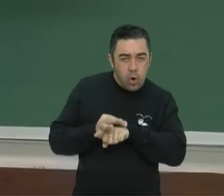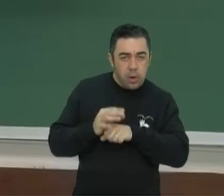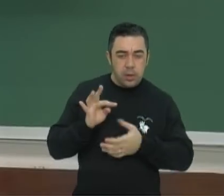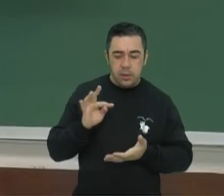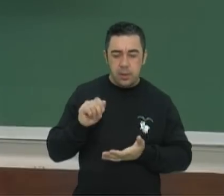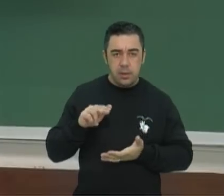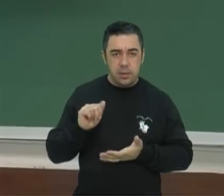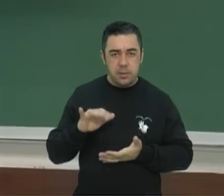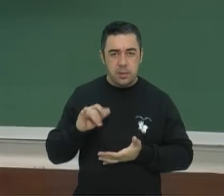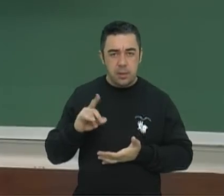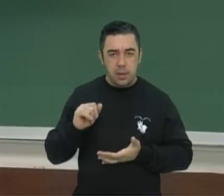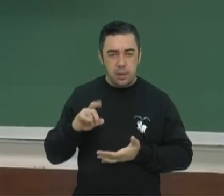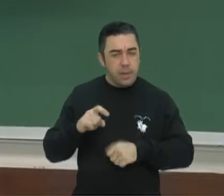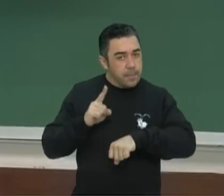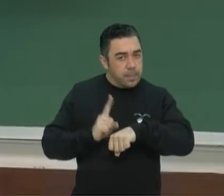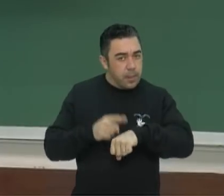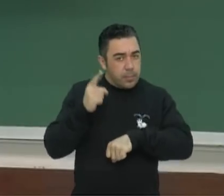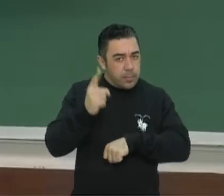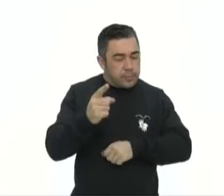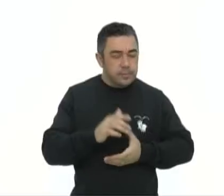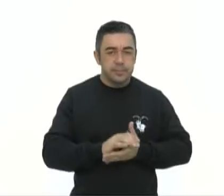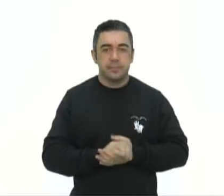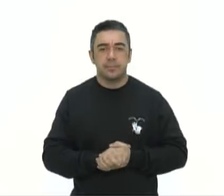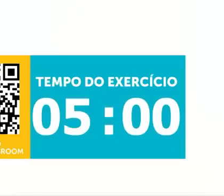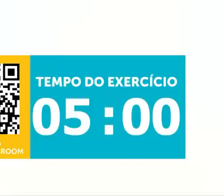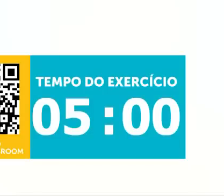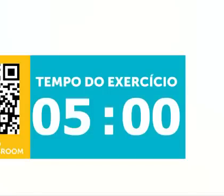Vamos lá, pessoal, mais um tempinho para vocês resolverem essa.